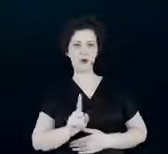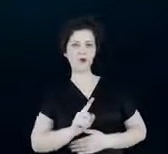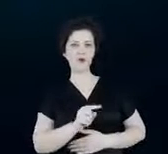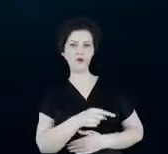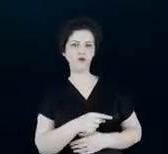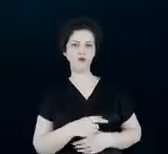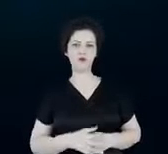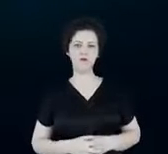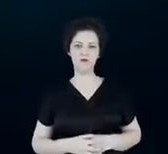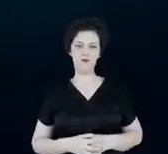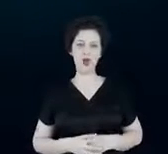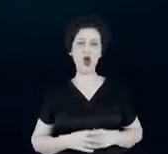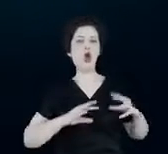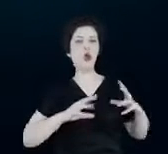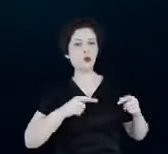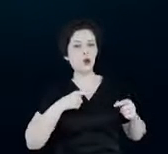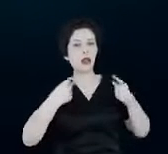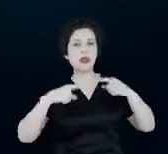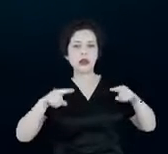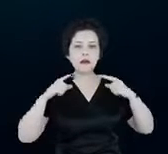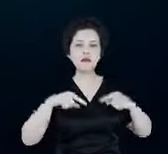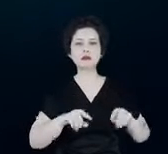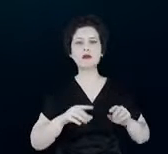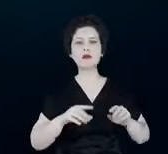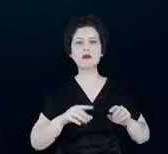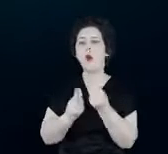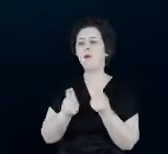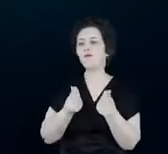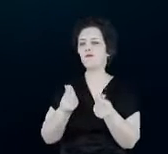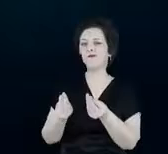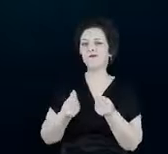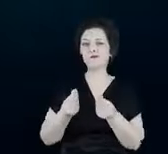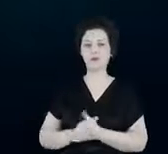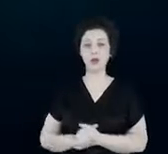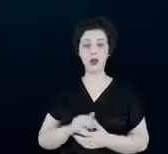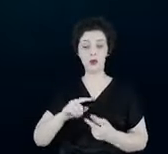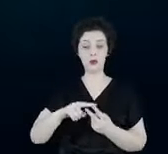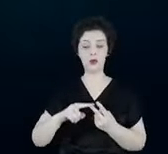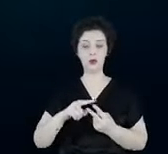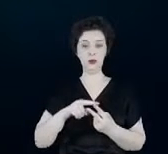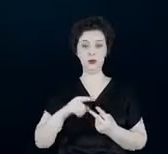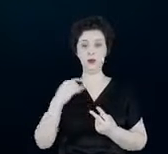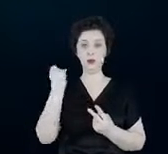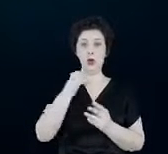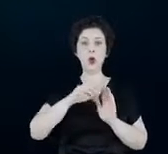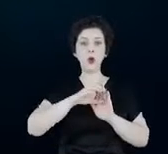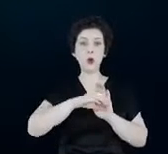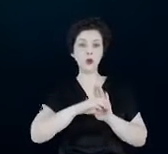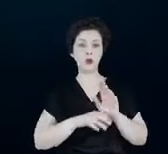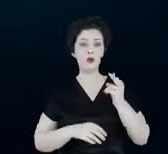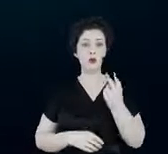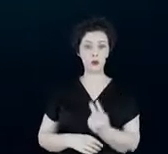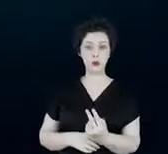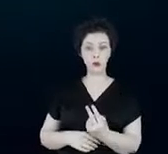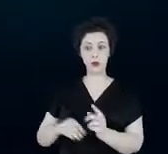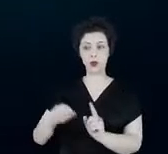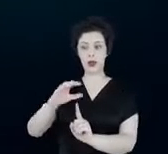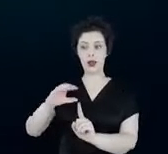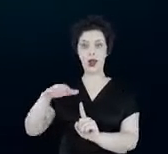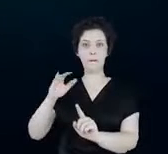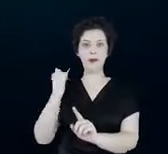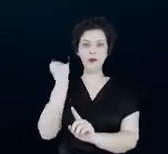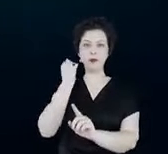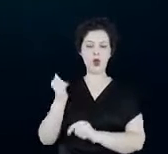e que a gente faz para melhorar entregar sua presença mais acho que tem duas coisas muito importantes dois com 61 que hoje o consumidor é mais